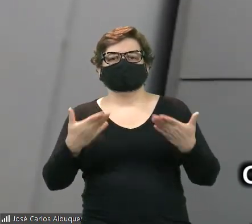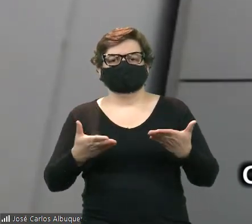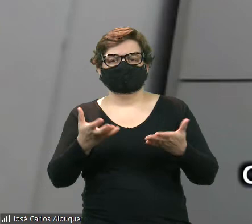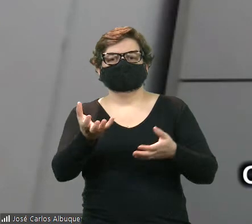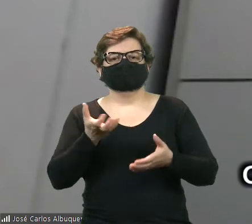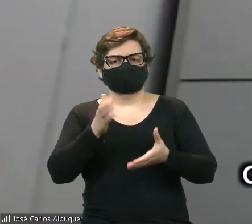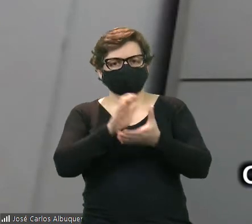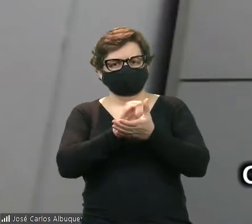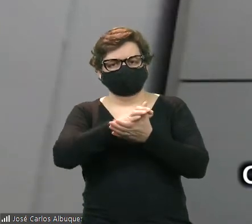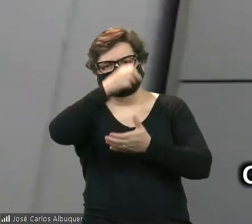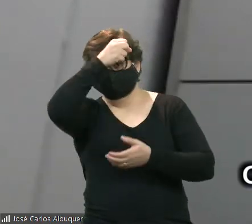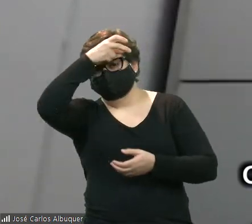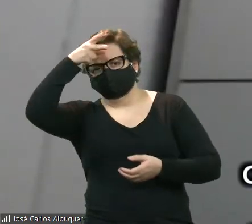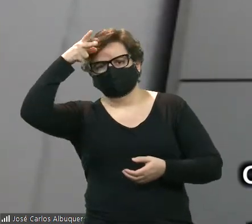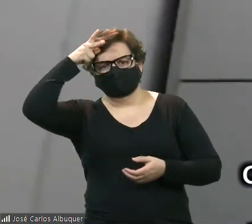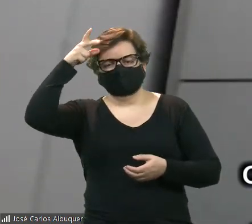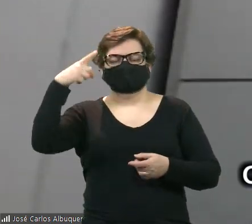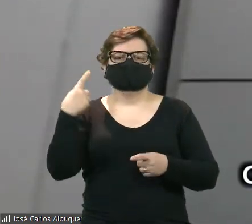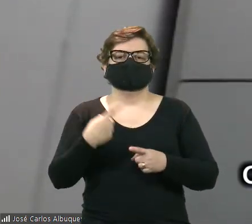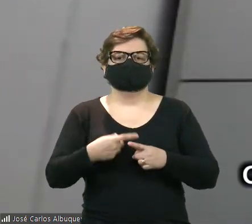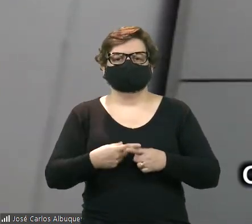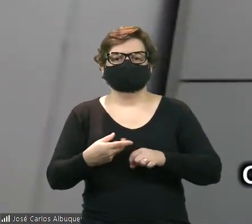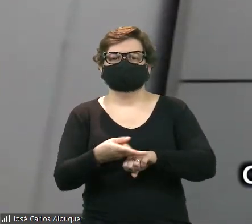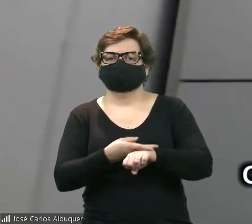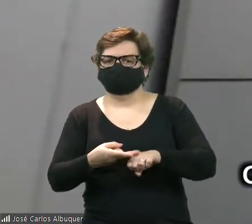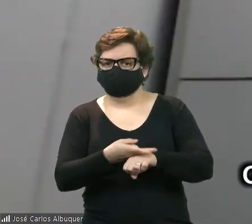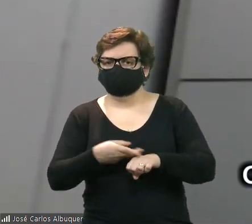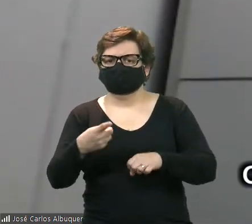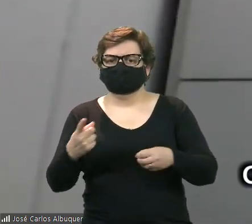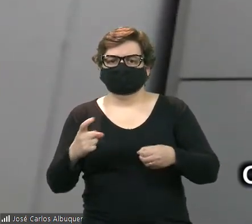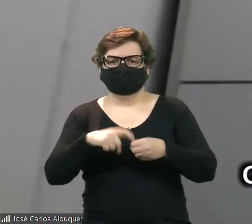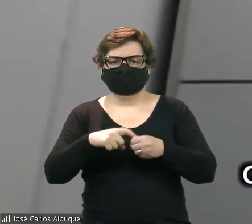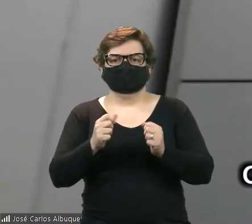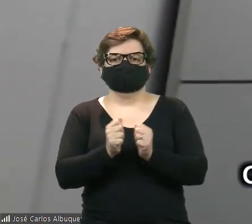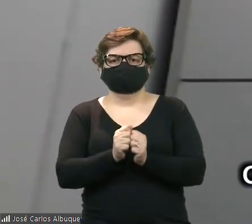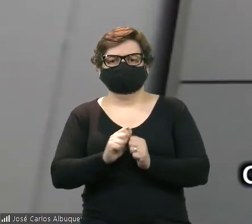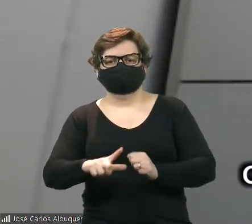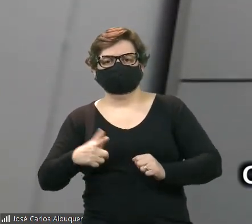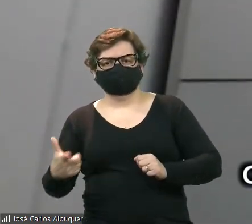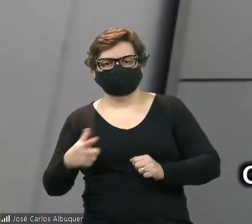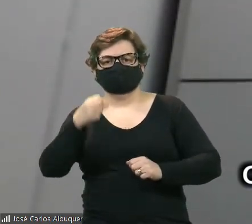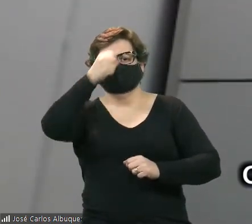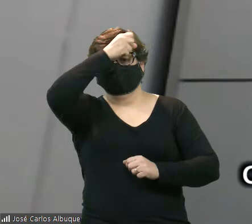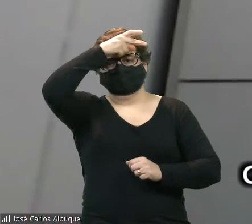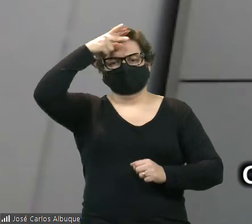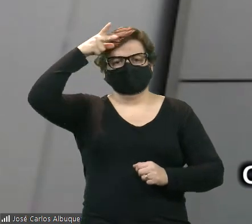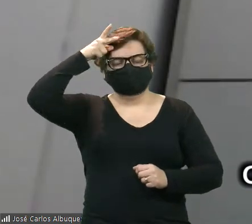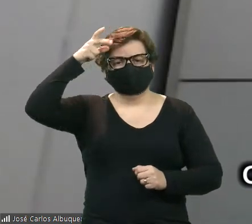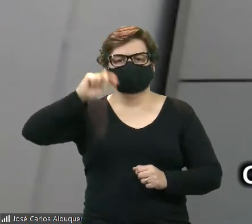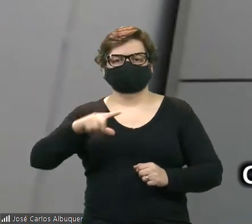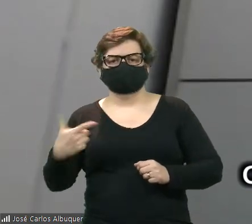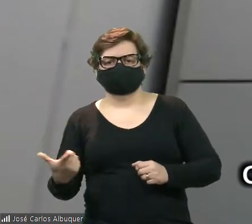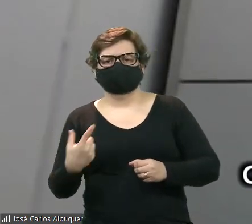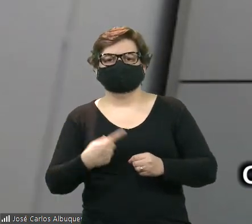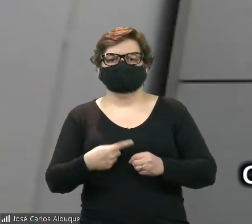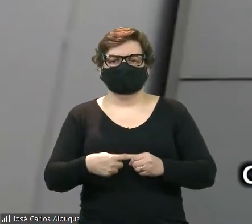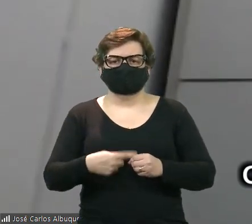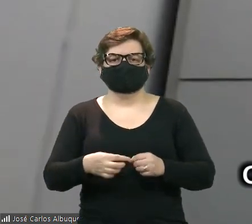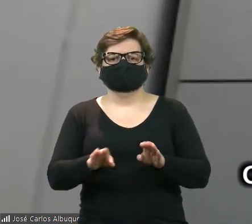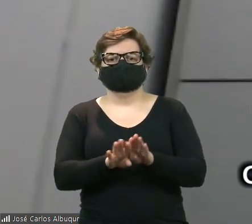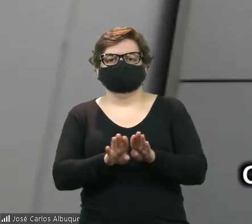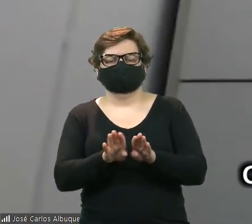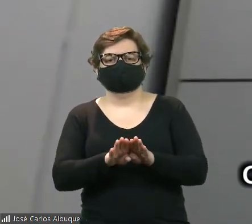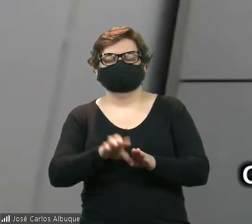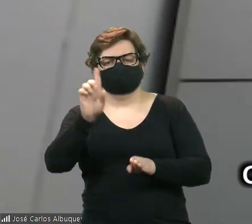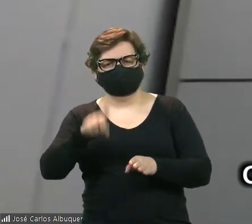o prefeito Daniel, né, por estar buscando aí esse convênio aí com as demais prefeituras, com os demais municípios. Acho daí de uma